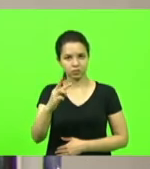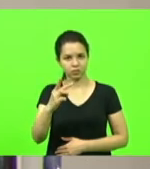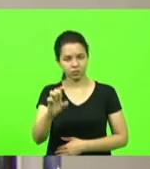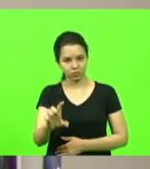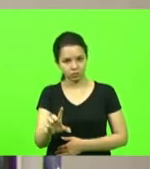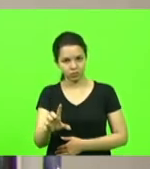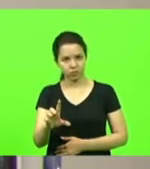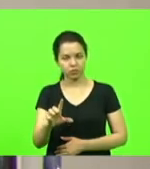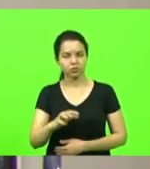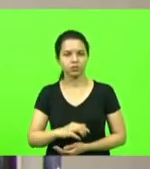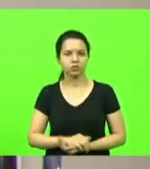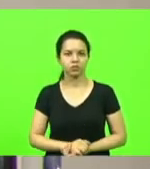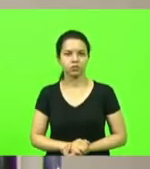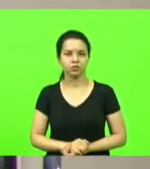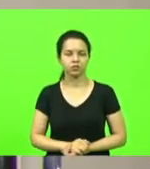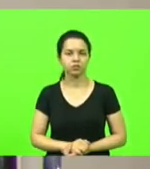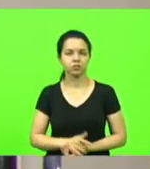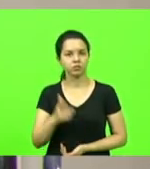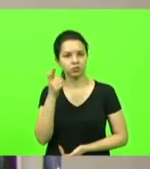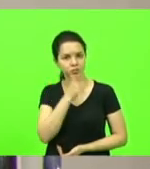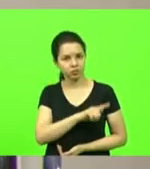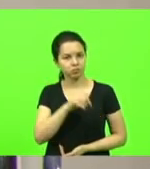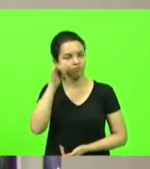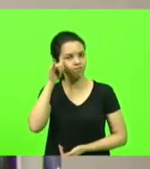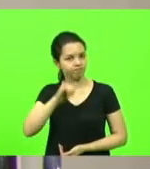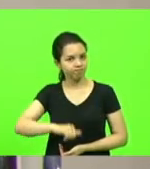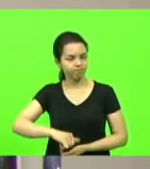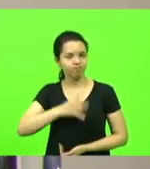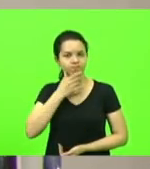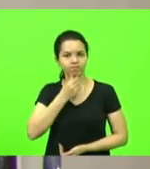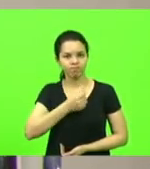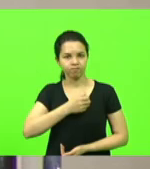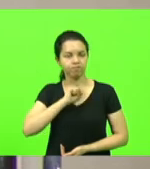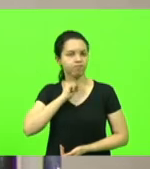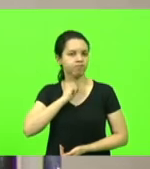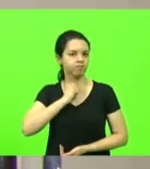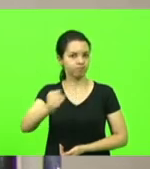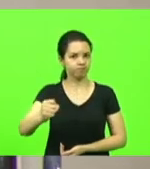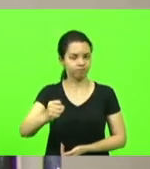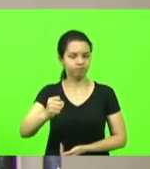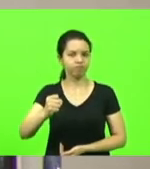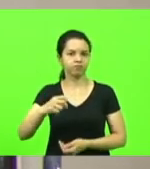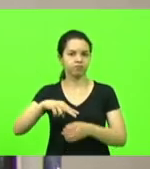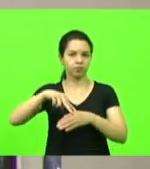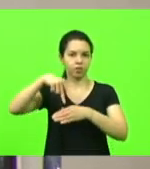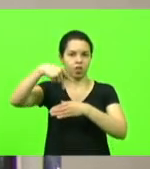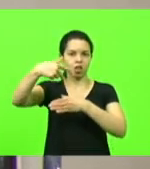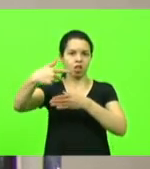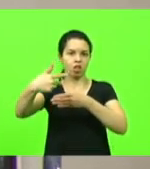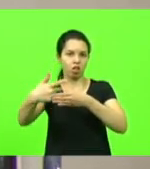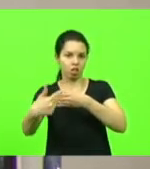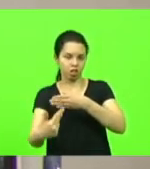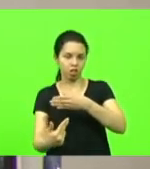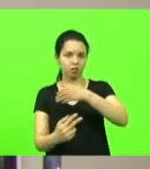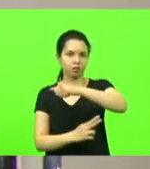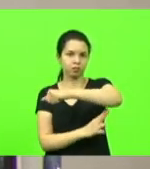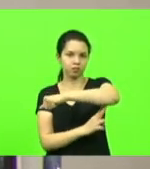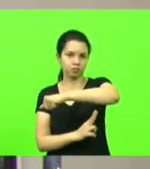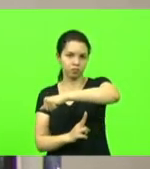Busolin, por conseguirem evitar que um homem cometesse suicídio se jogando da estrutura da ponte sobre o